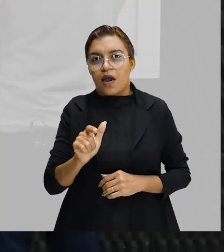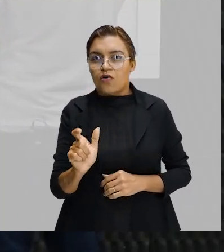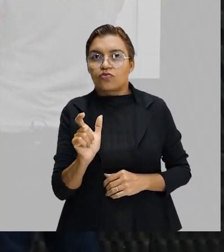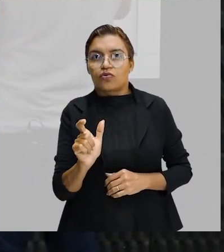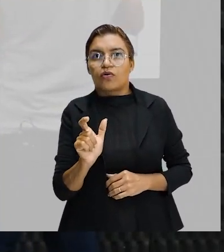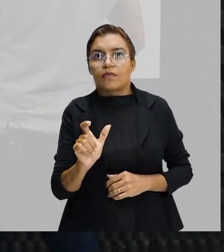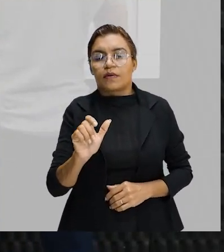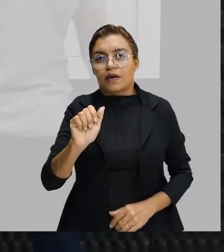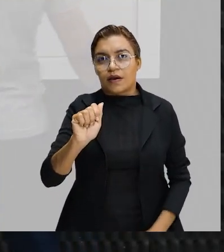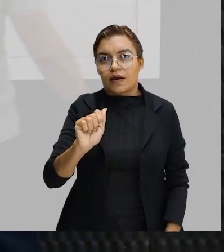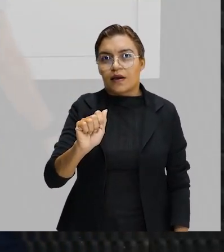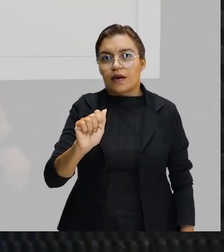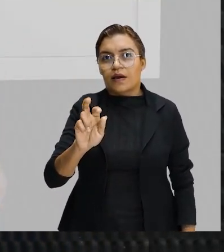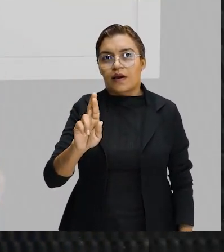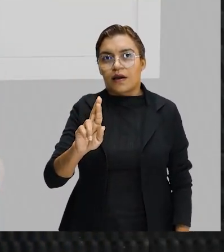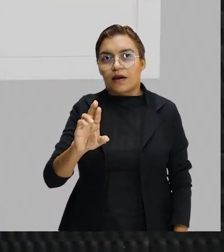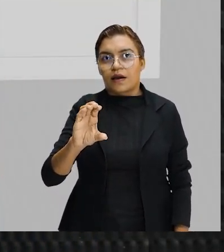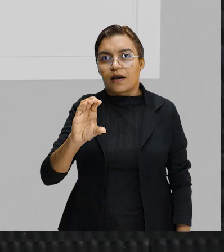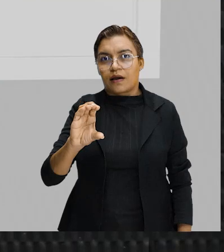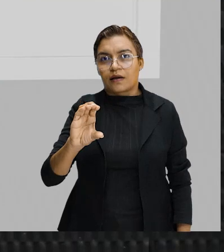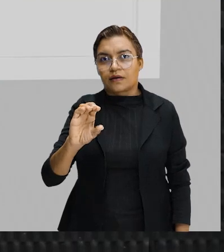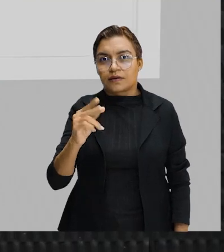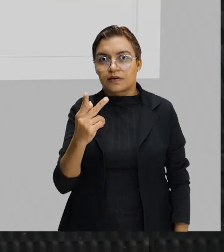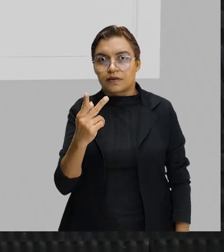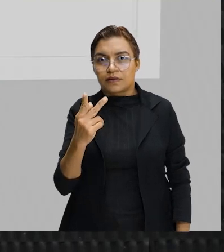originário, certo?